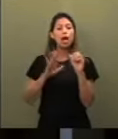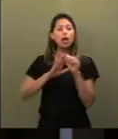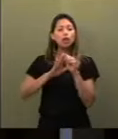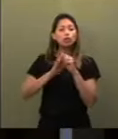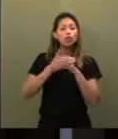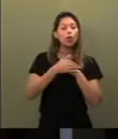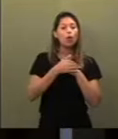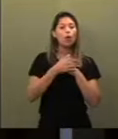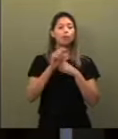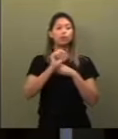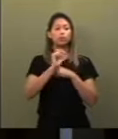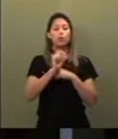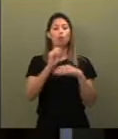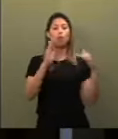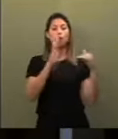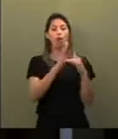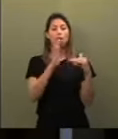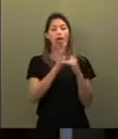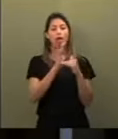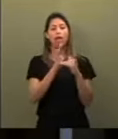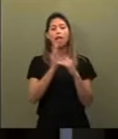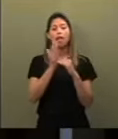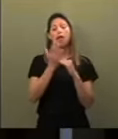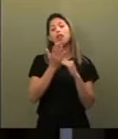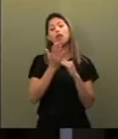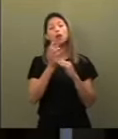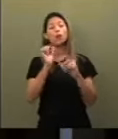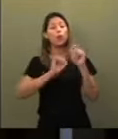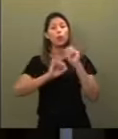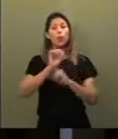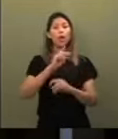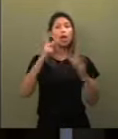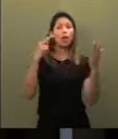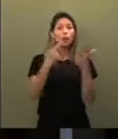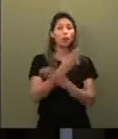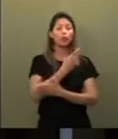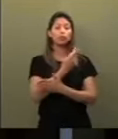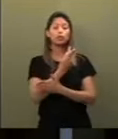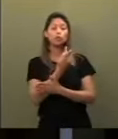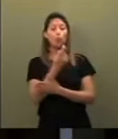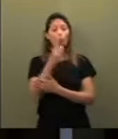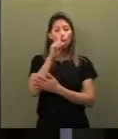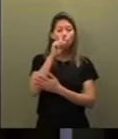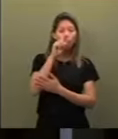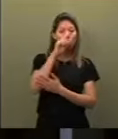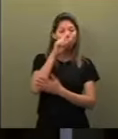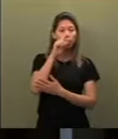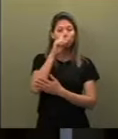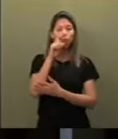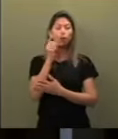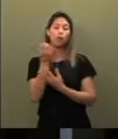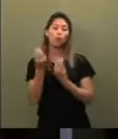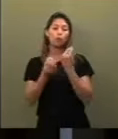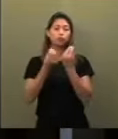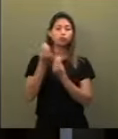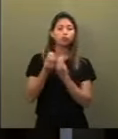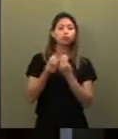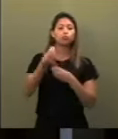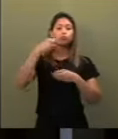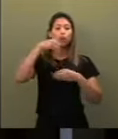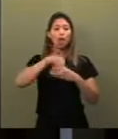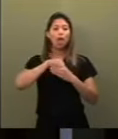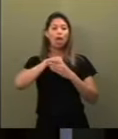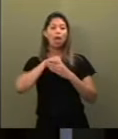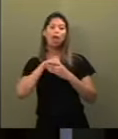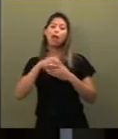da República causa um perigoso desequilíbrio na harmonia entre poderes,